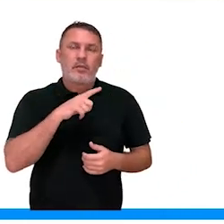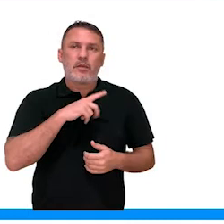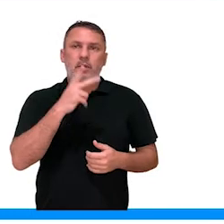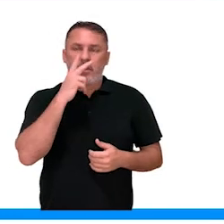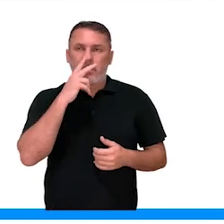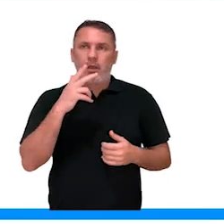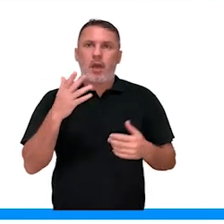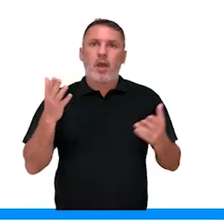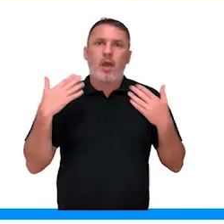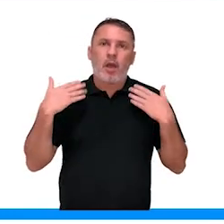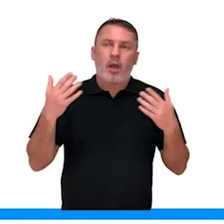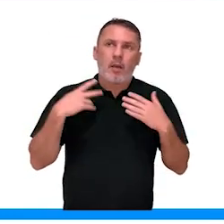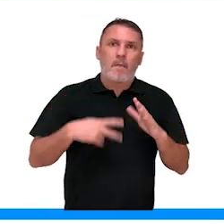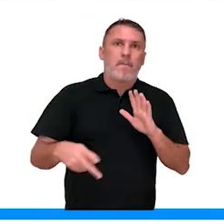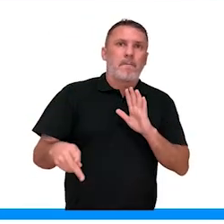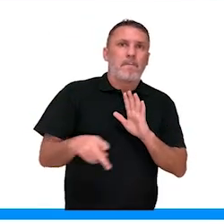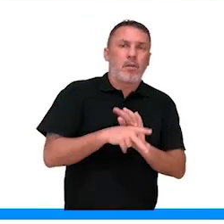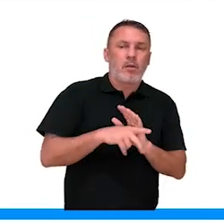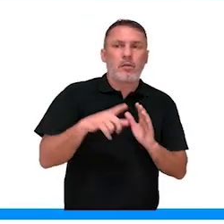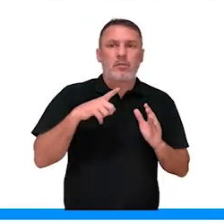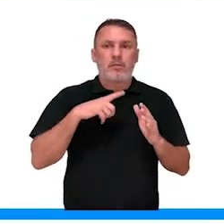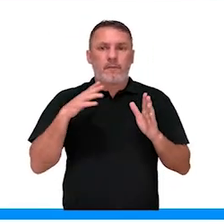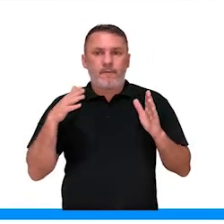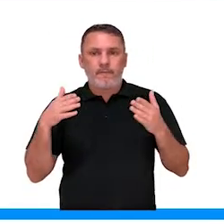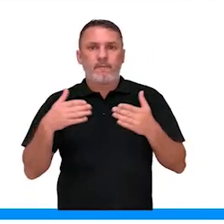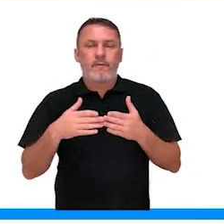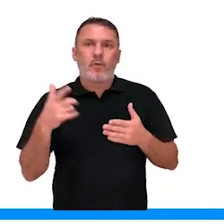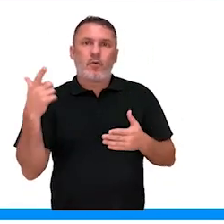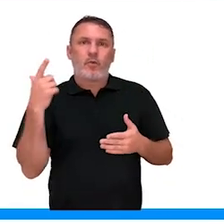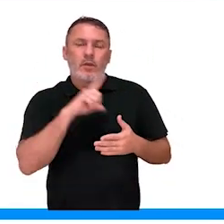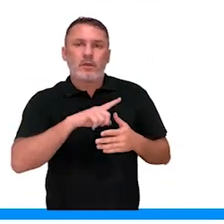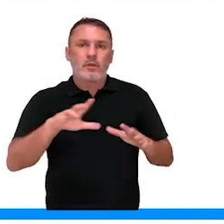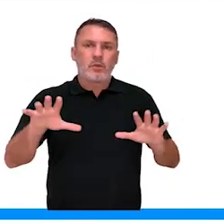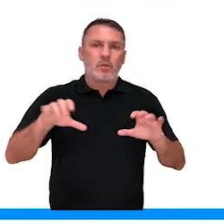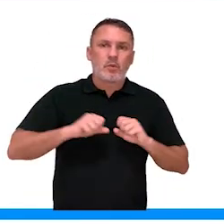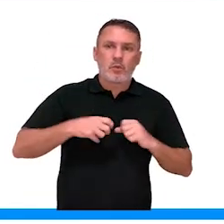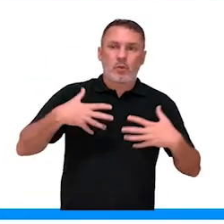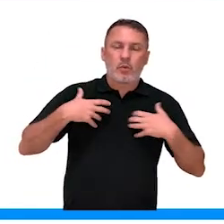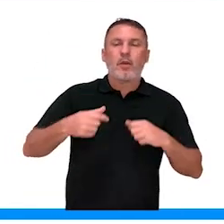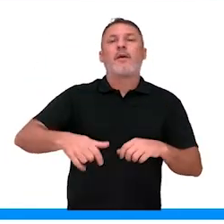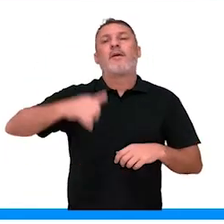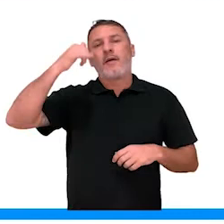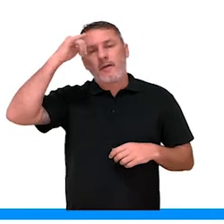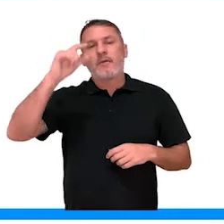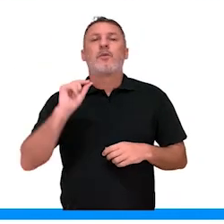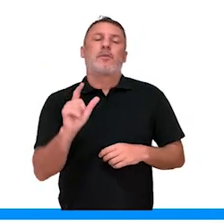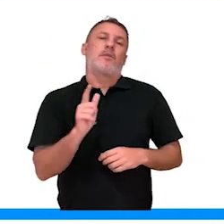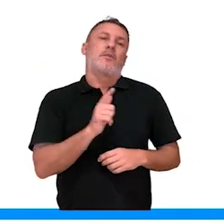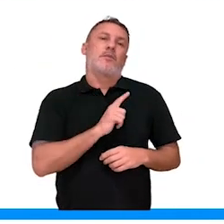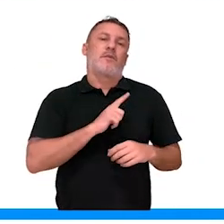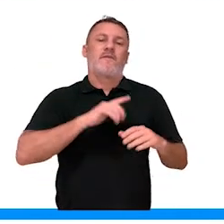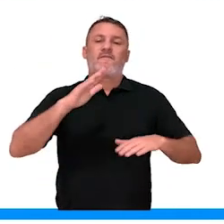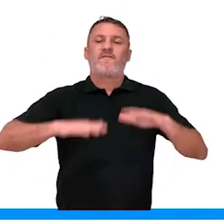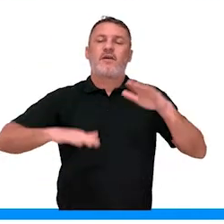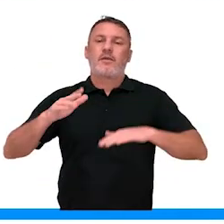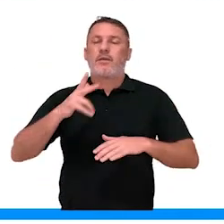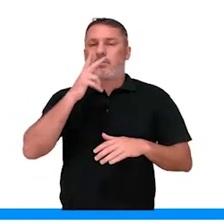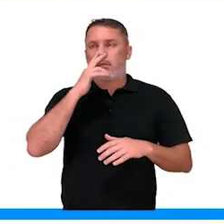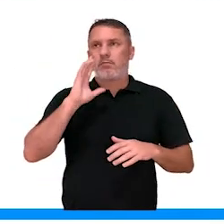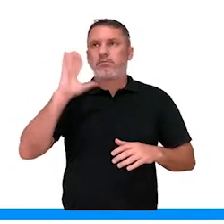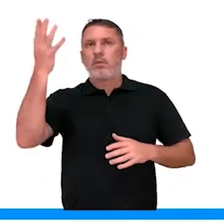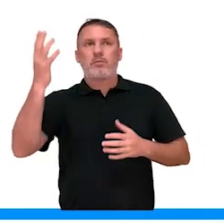alto calor específico, ela tem uma alta capacidade térmica, isso evita que a gente tenha